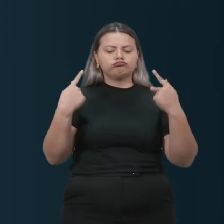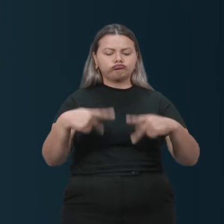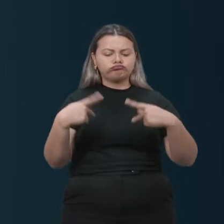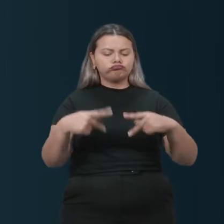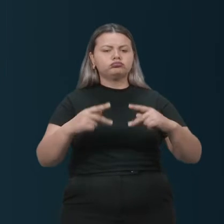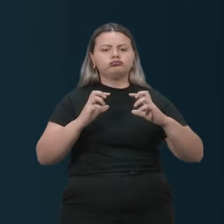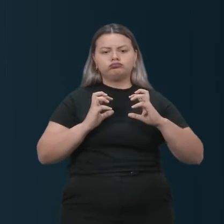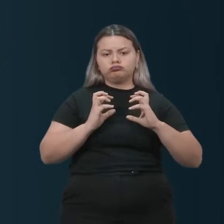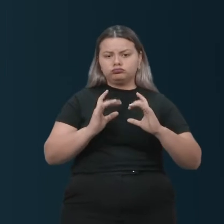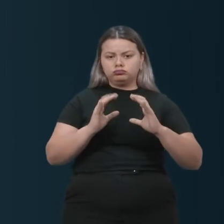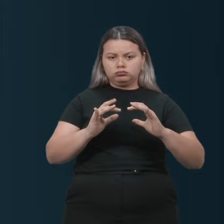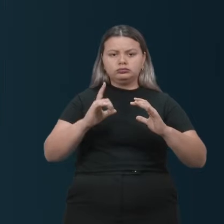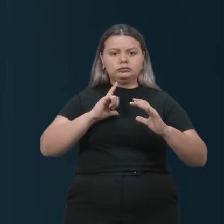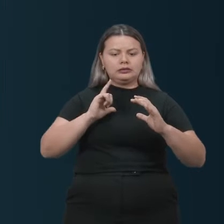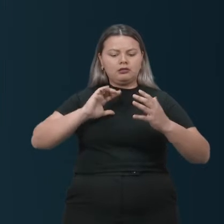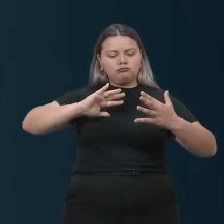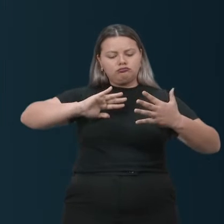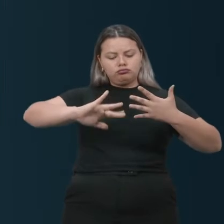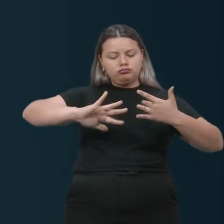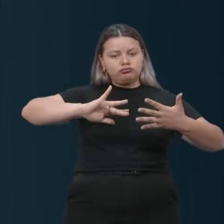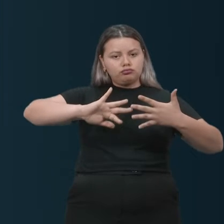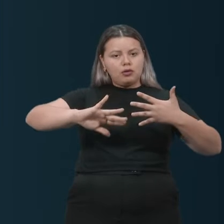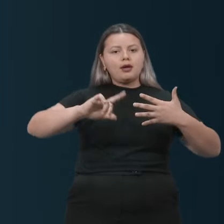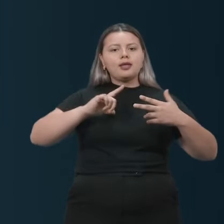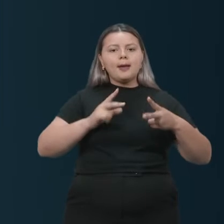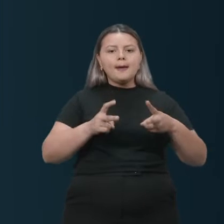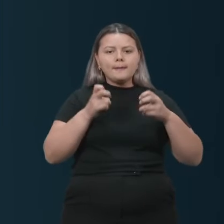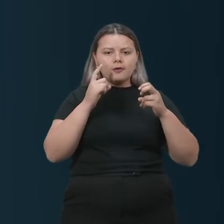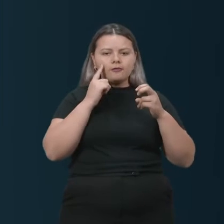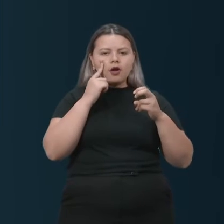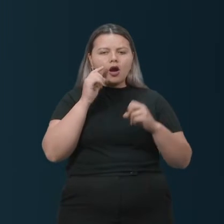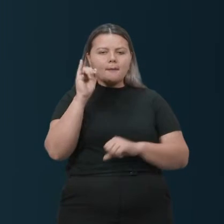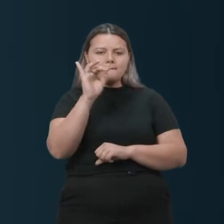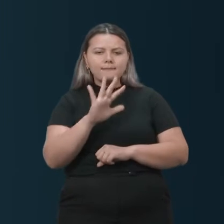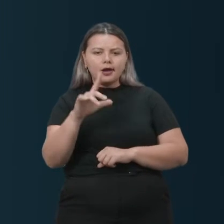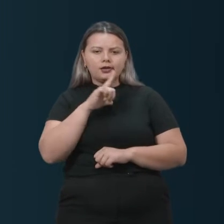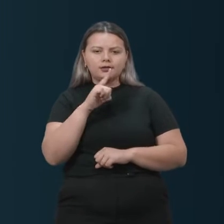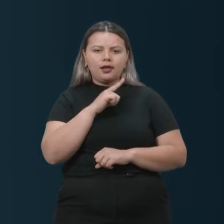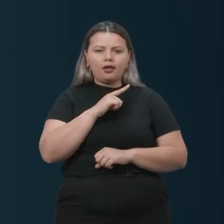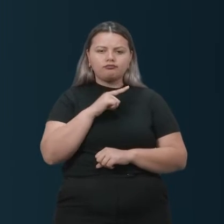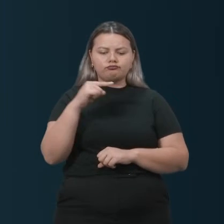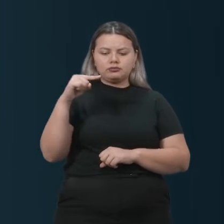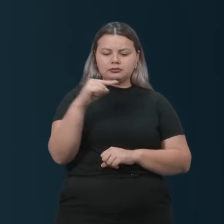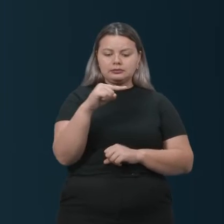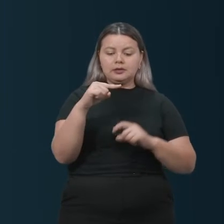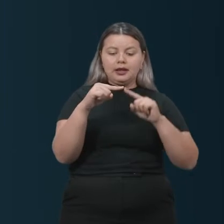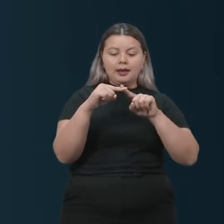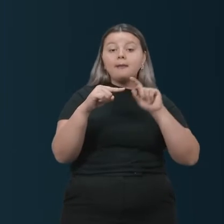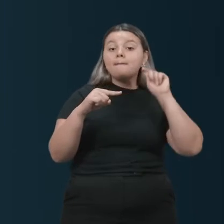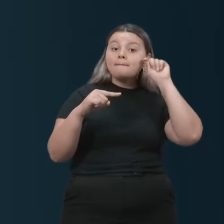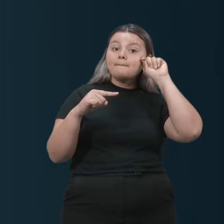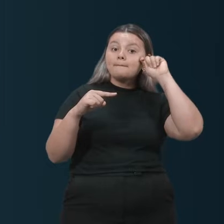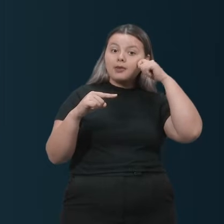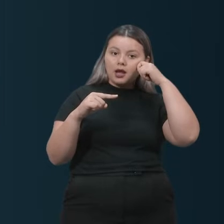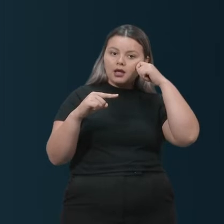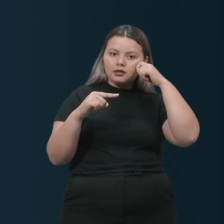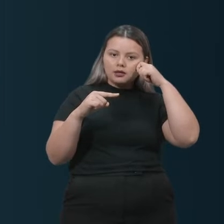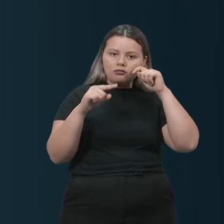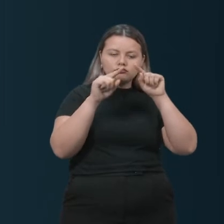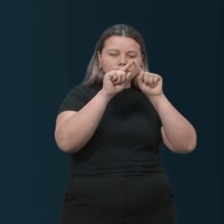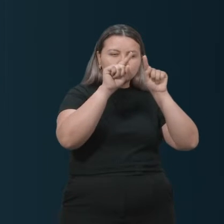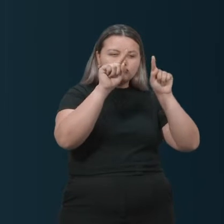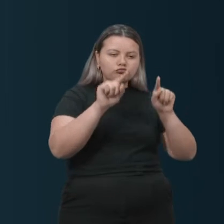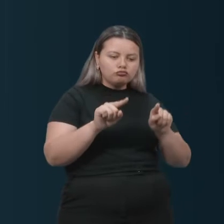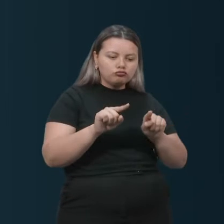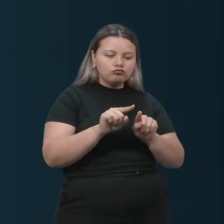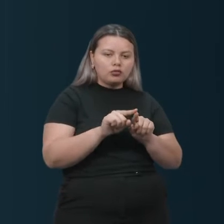gente consegue ver na imagem de microscopia uma seta preta indicando uma região um pouquinho mais escura,